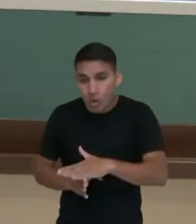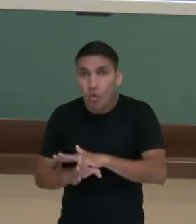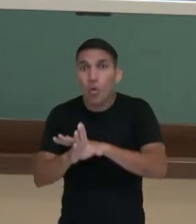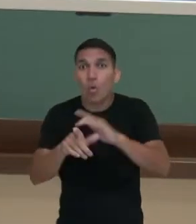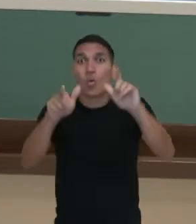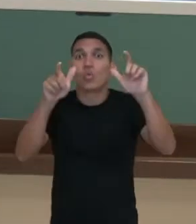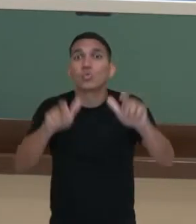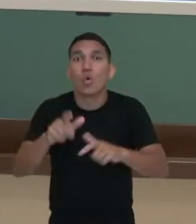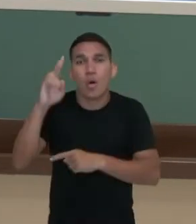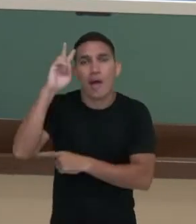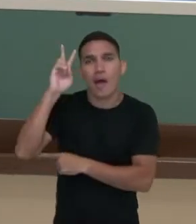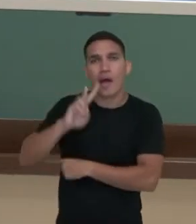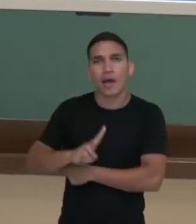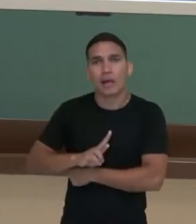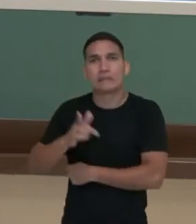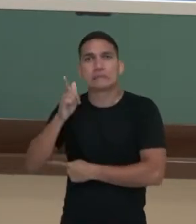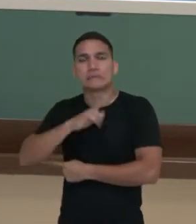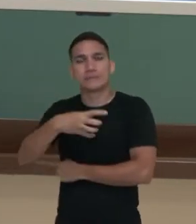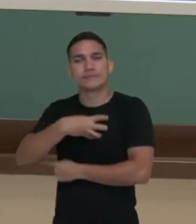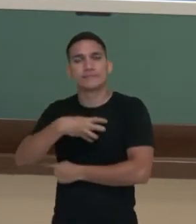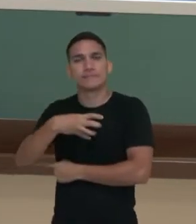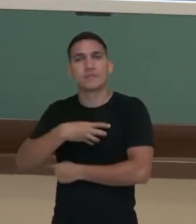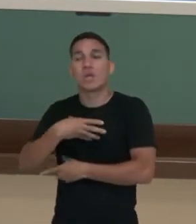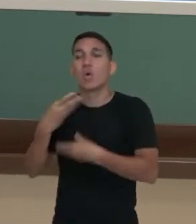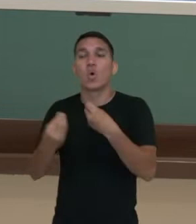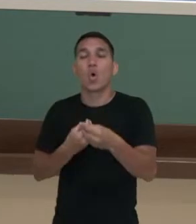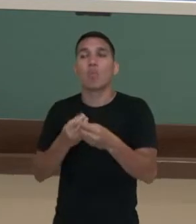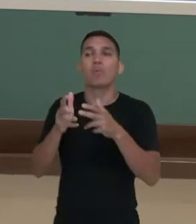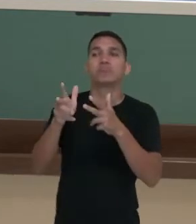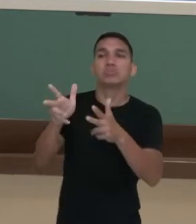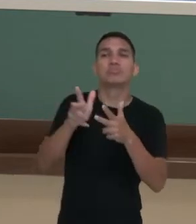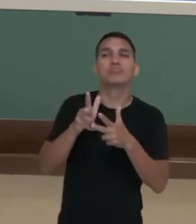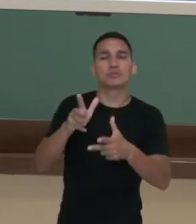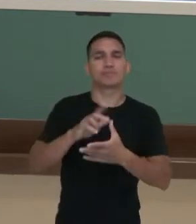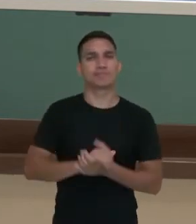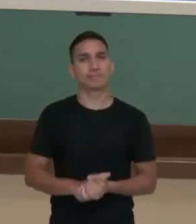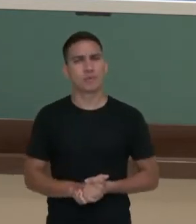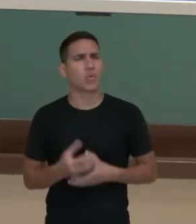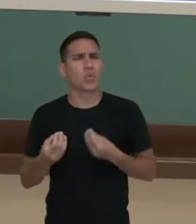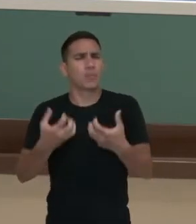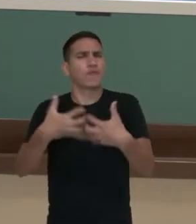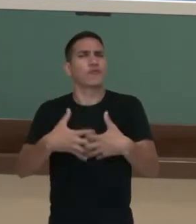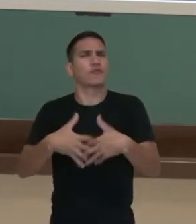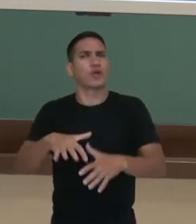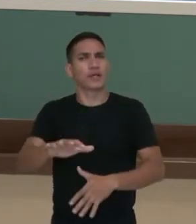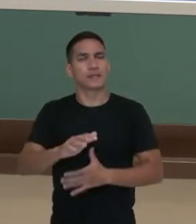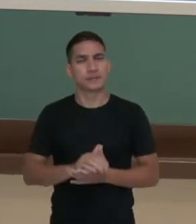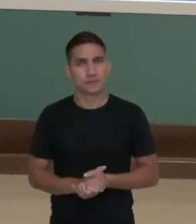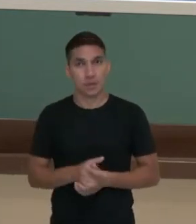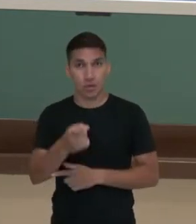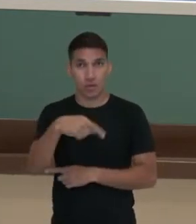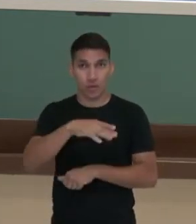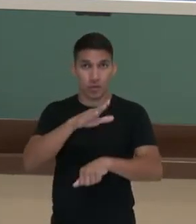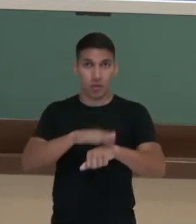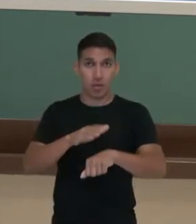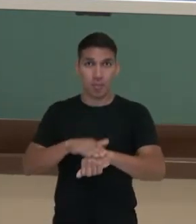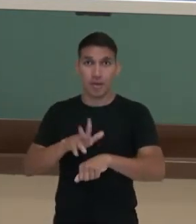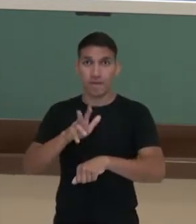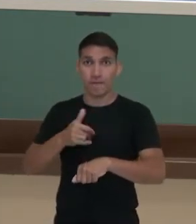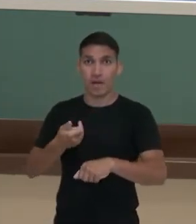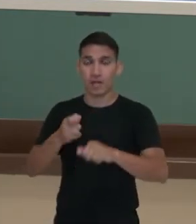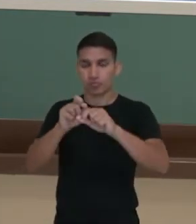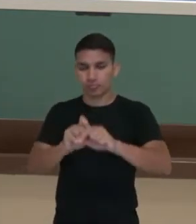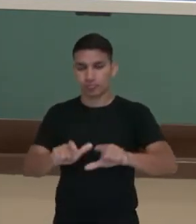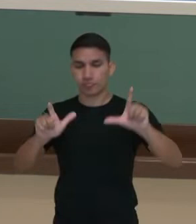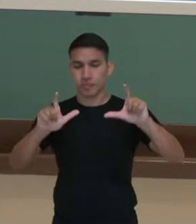da história que está onde foi feita a reportagem. Então, como que funcionaria isso? Você entraria,